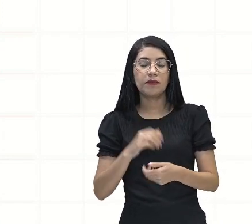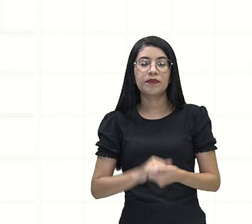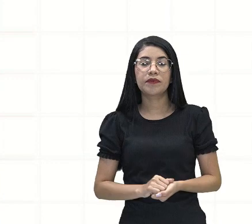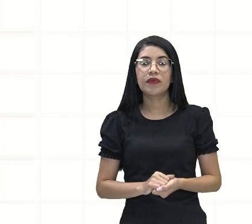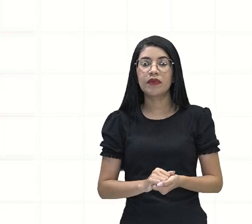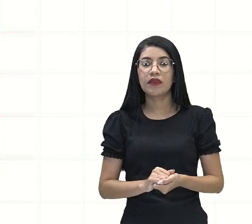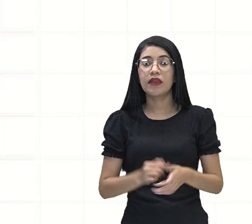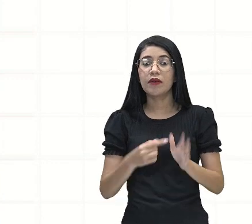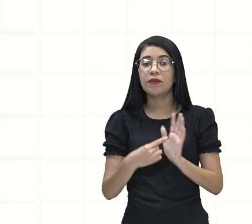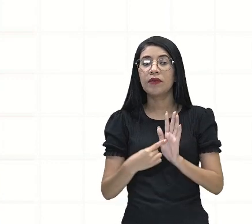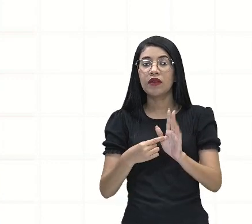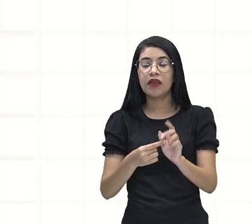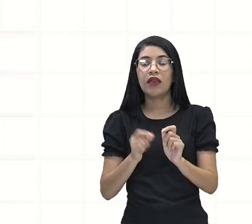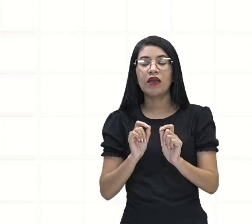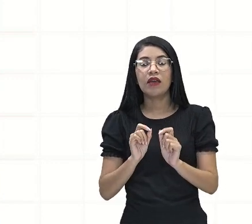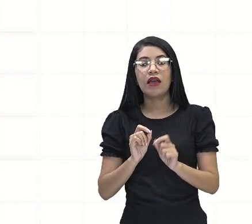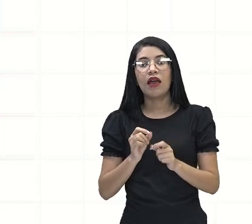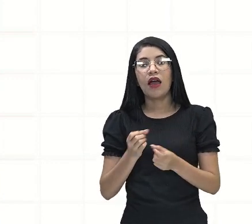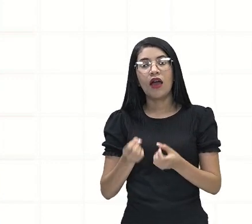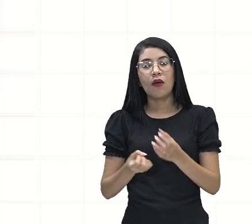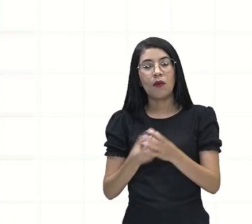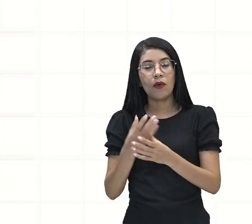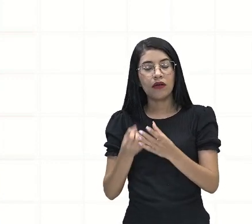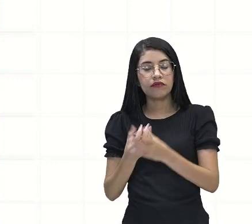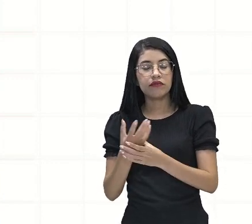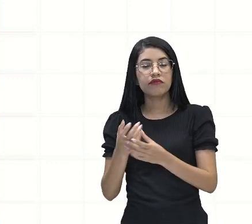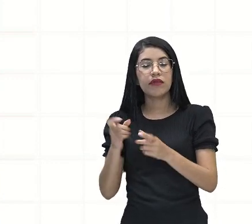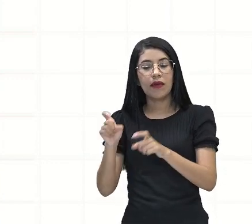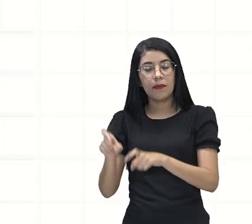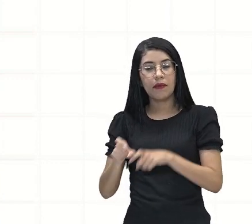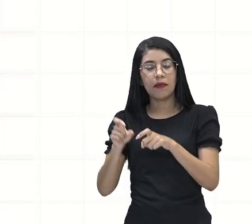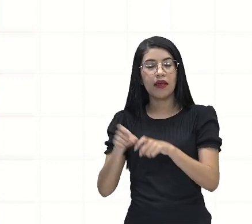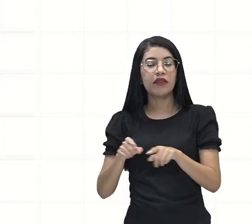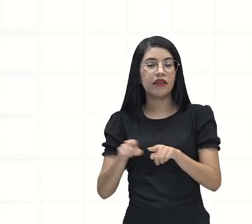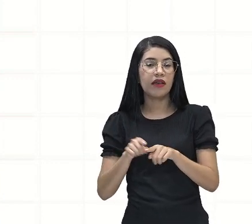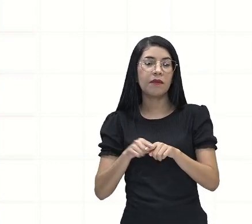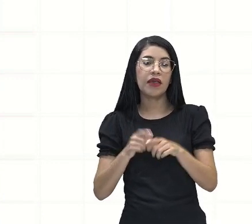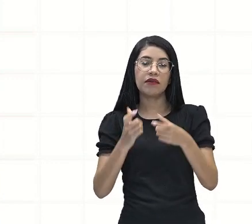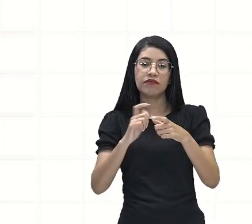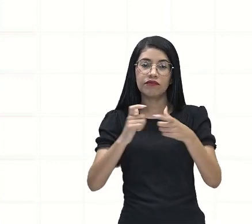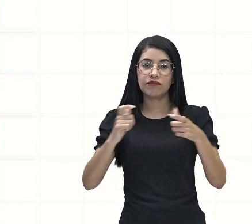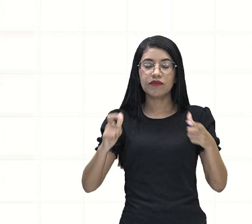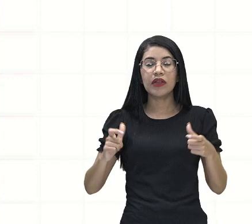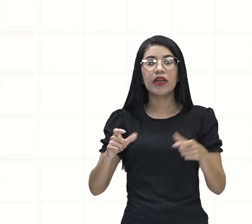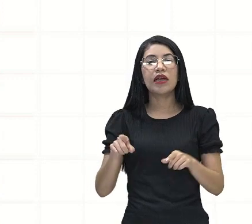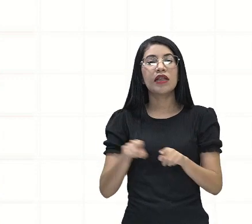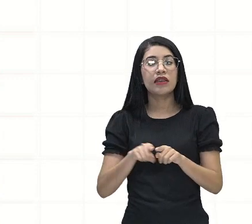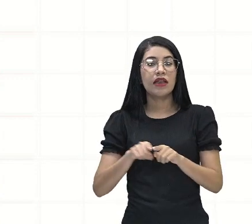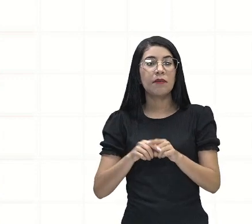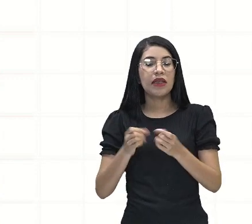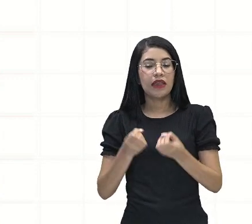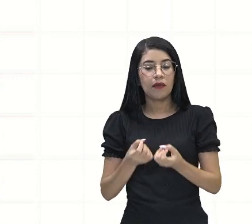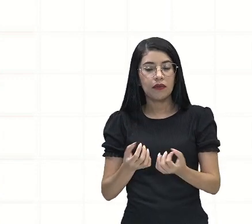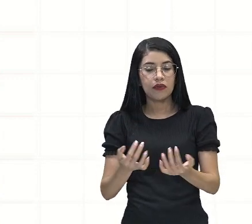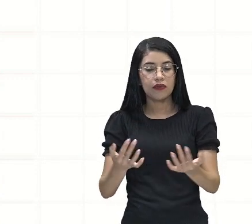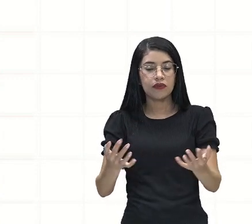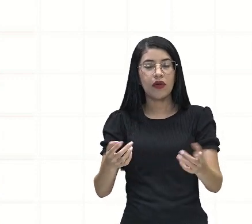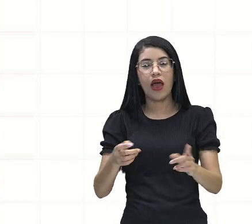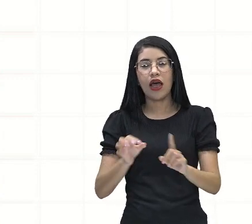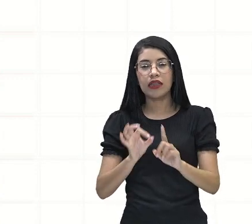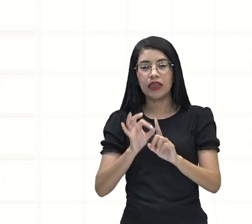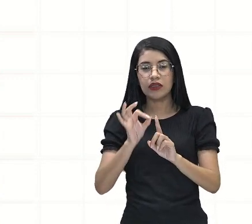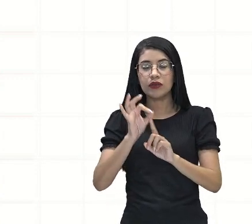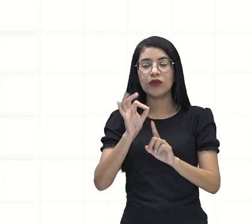aqui que a produção agropecuária também é muito grande e lá também a o cultivo né de muitos grãos como a